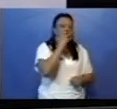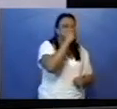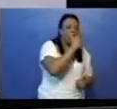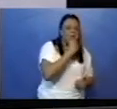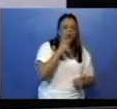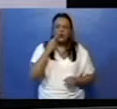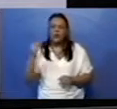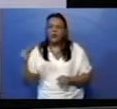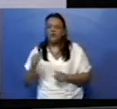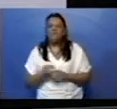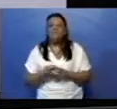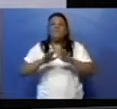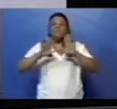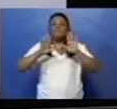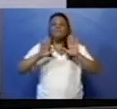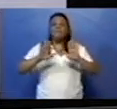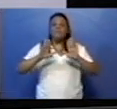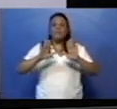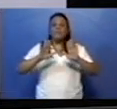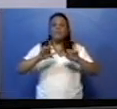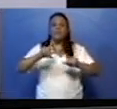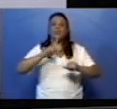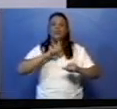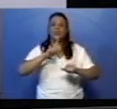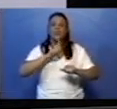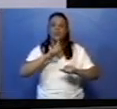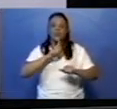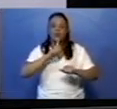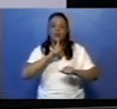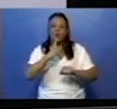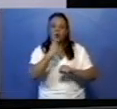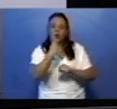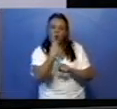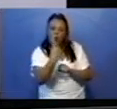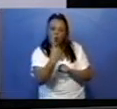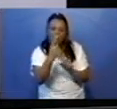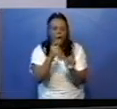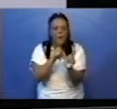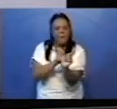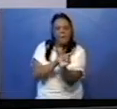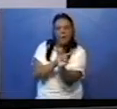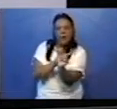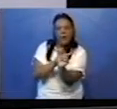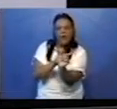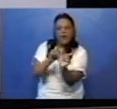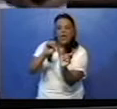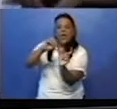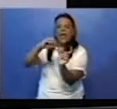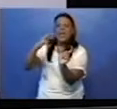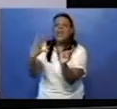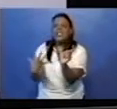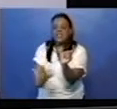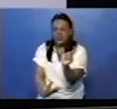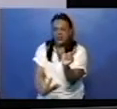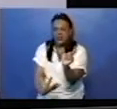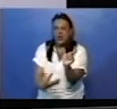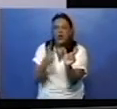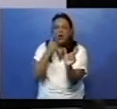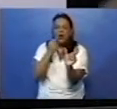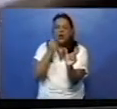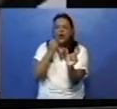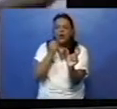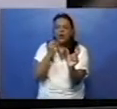Mas aqui nós temos apenas uma palavra para caracterizar o gato. E se eu colocasse assim,